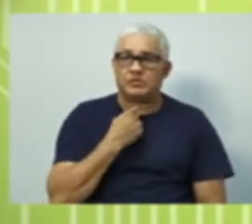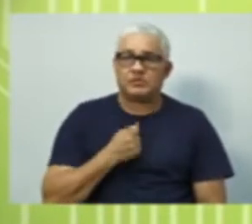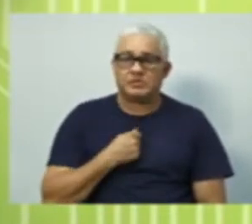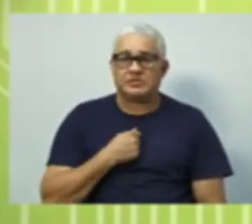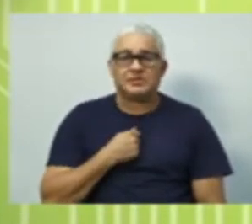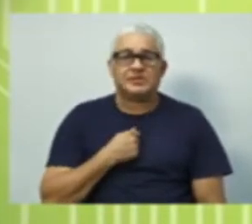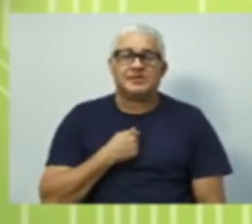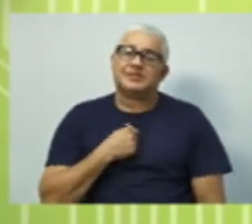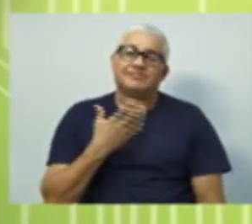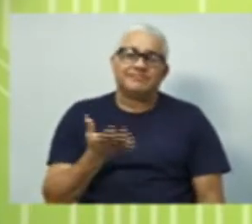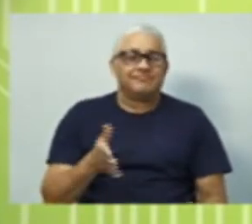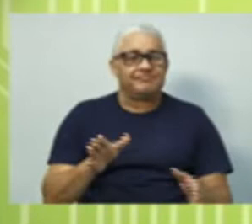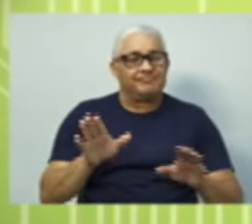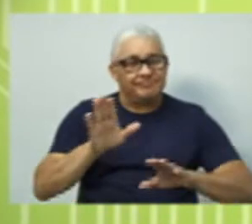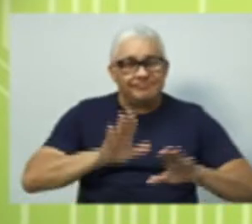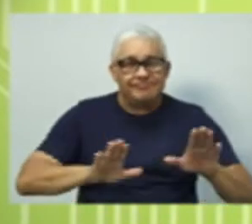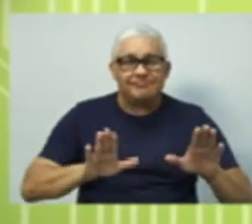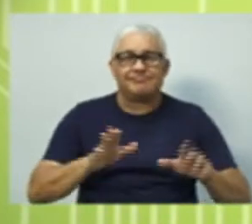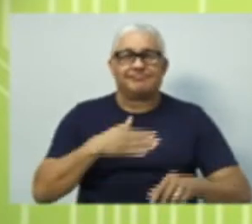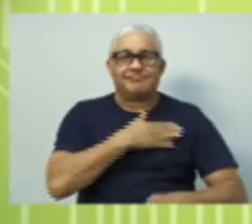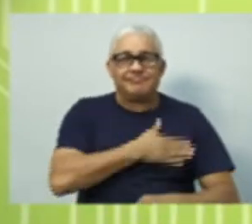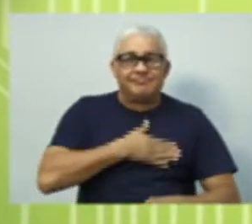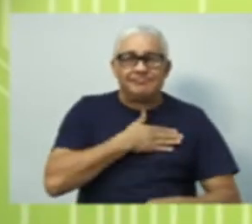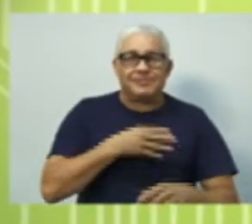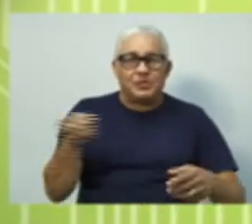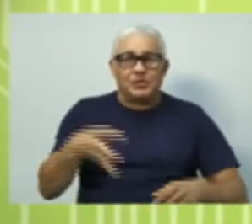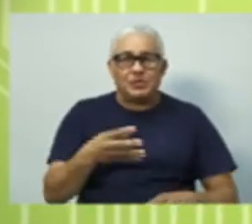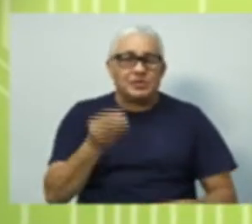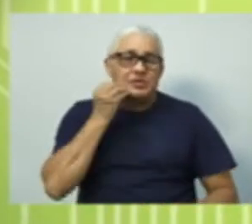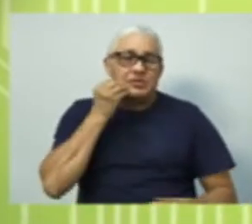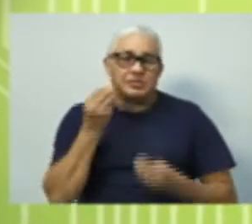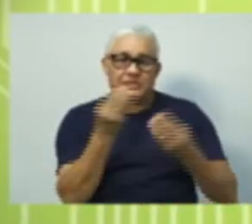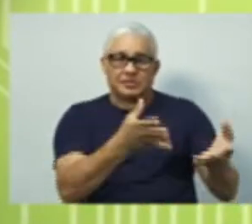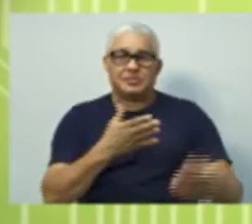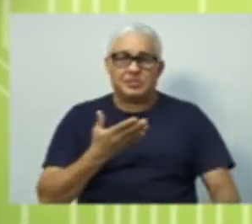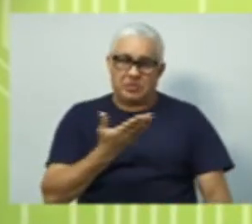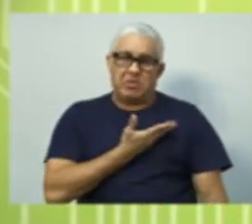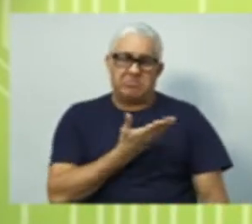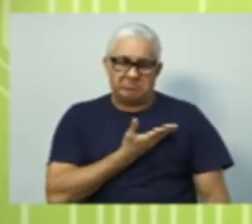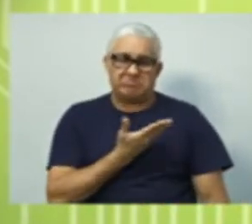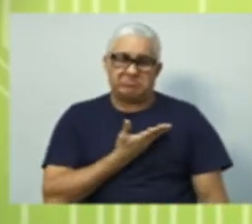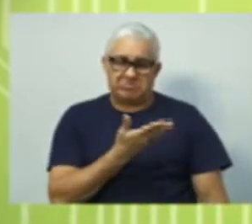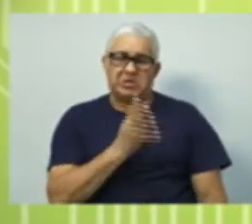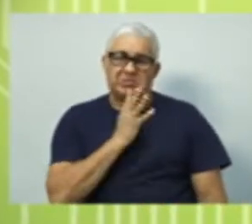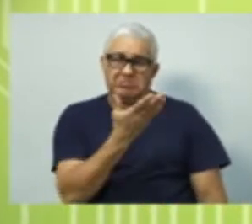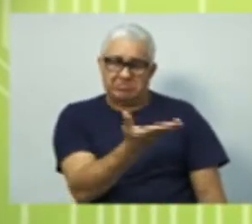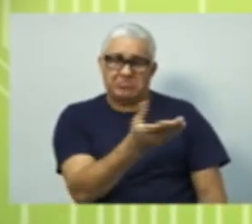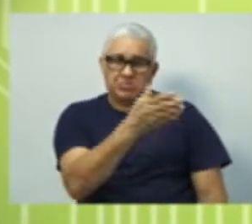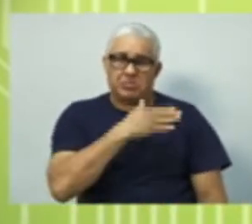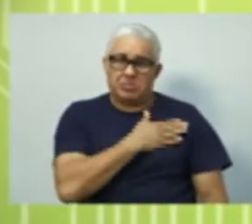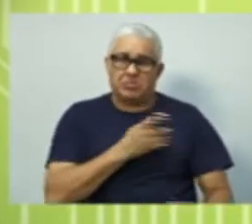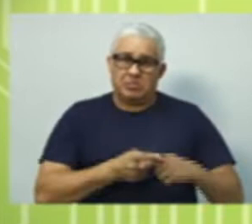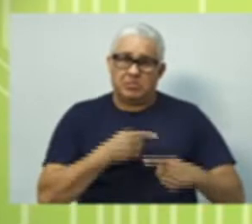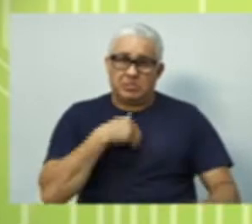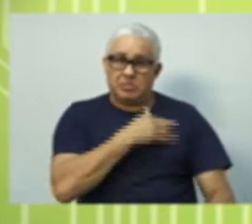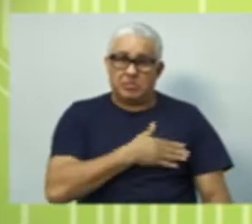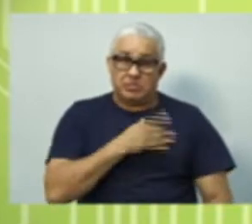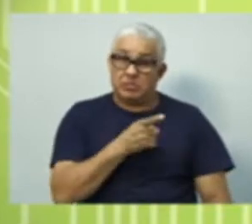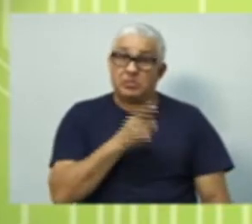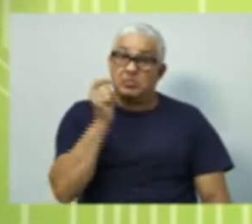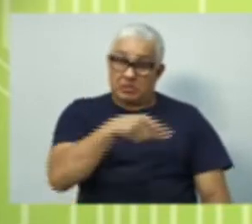dinheiro. Então, nessa hora, você não pode deixar que pessoas não habilitadas, pessoas que não tenham conhecimento